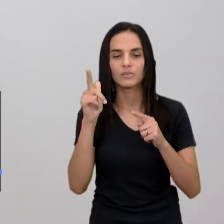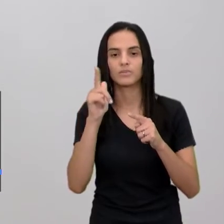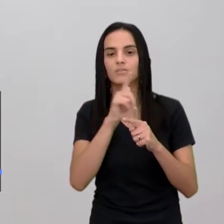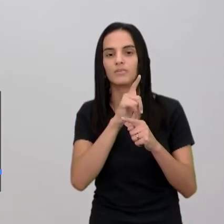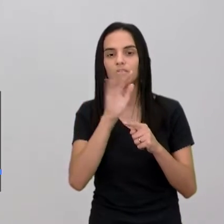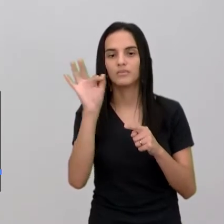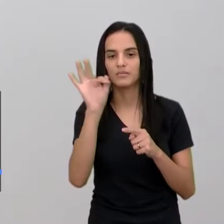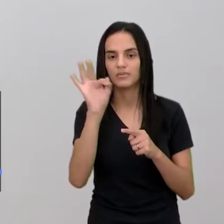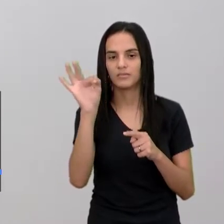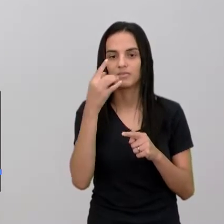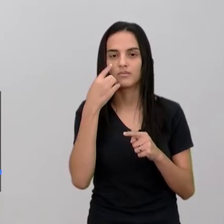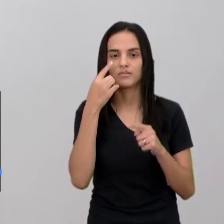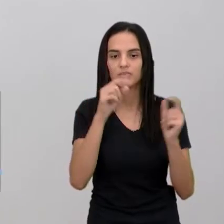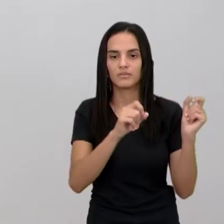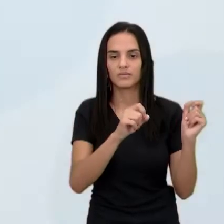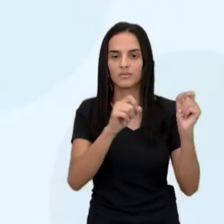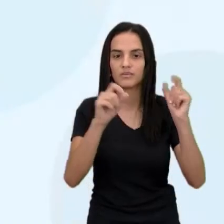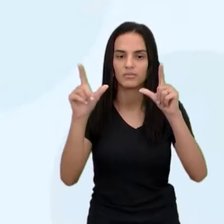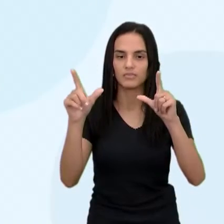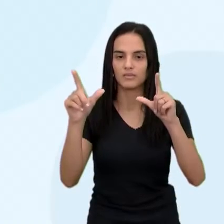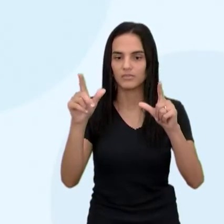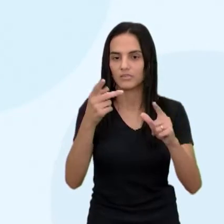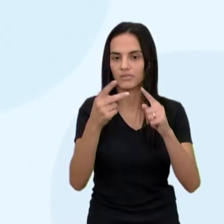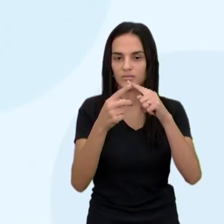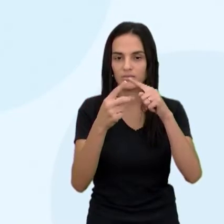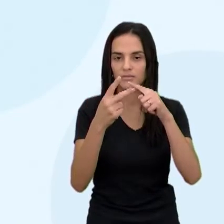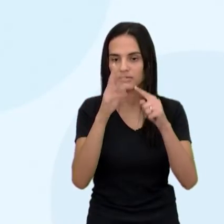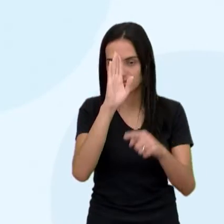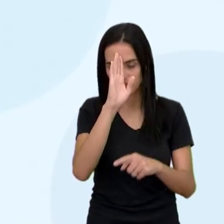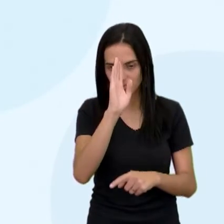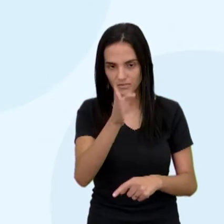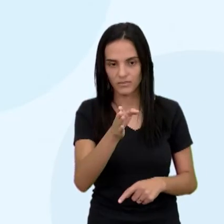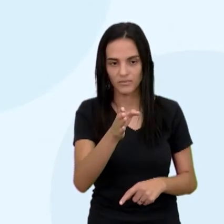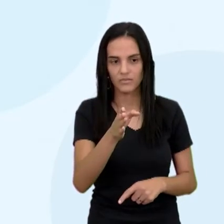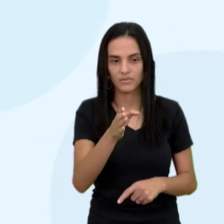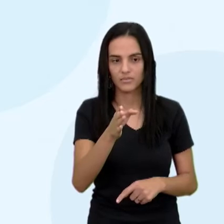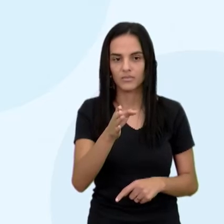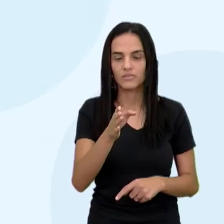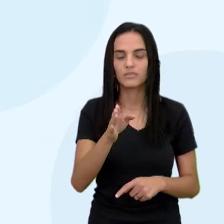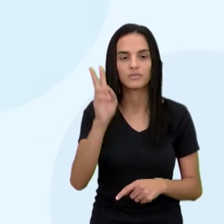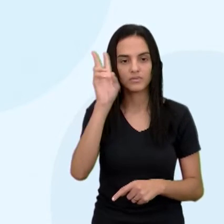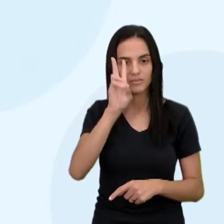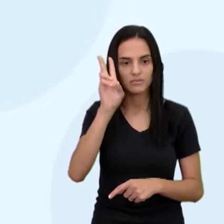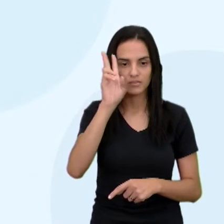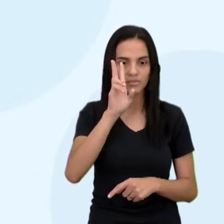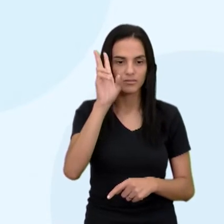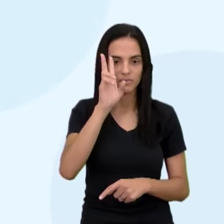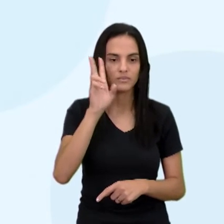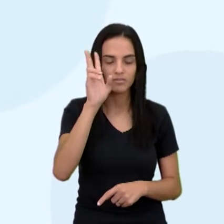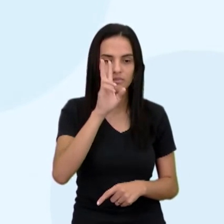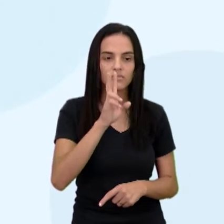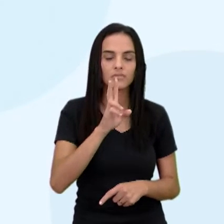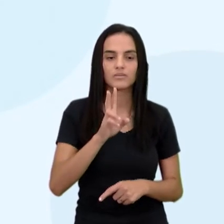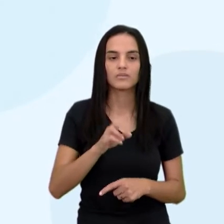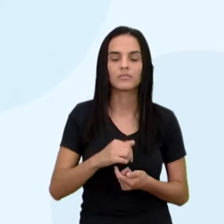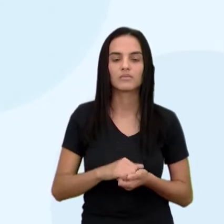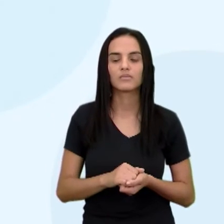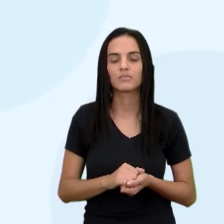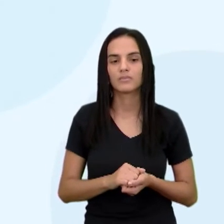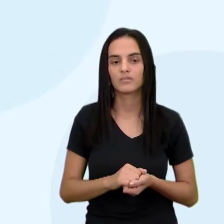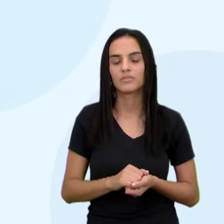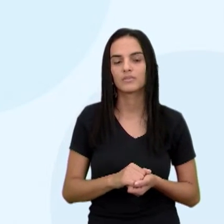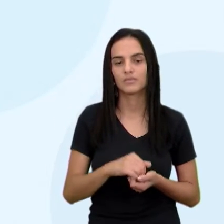só Olha, olha lá no LED. Os dois principais heróis da história da independência